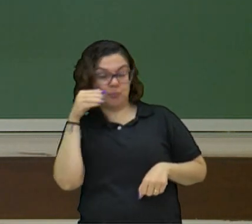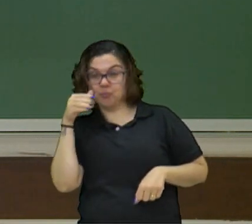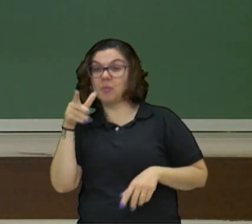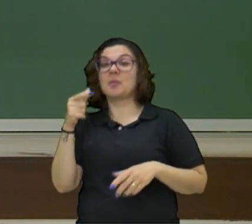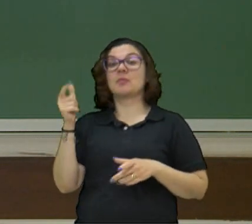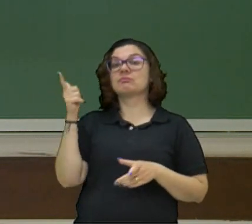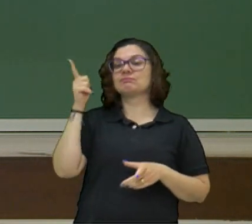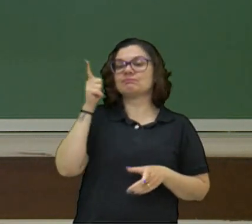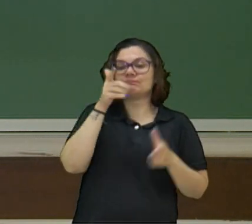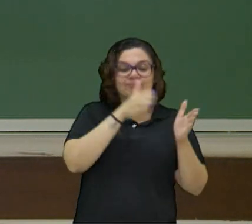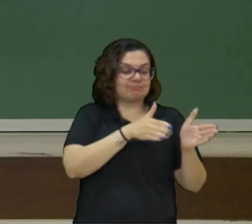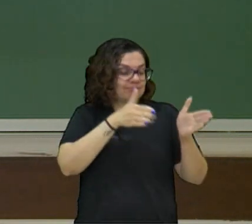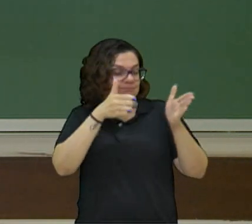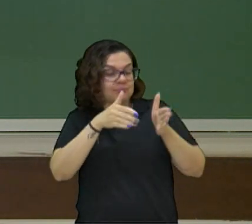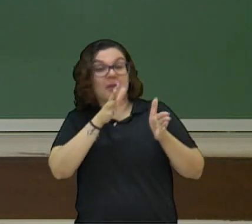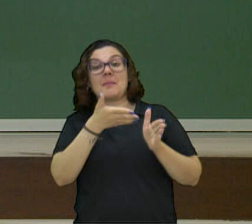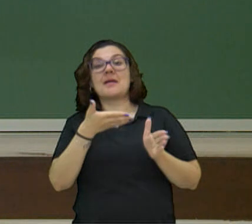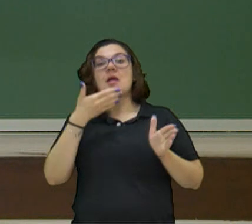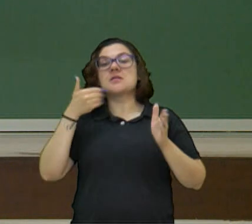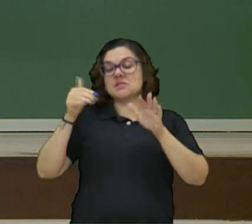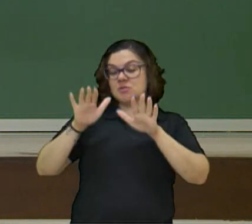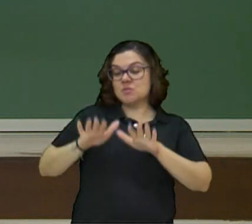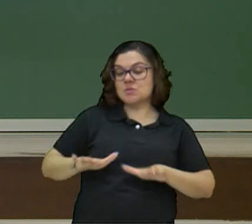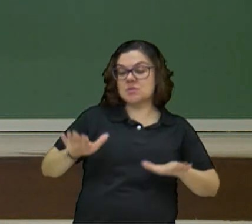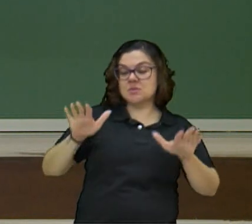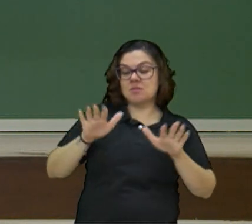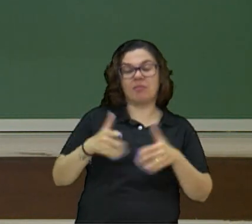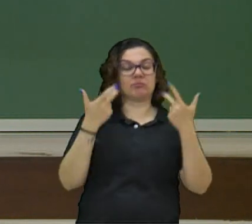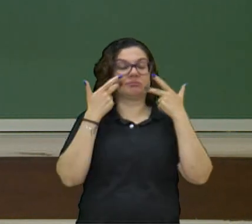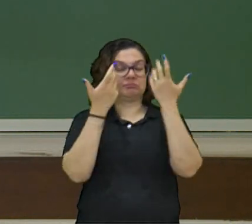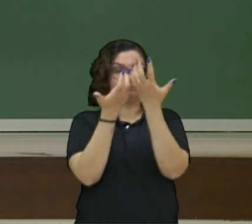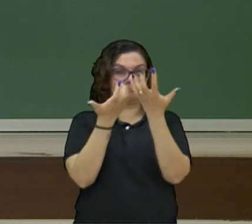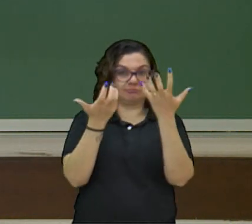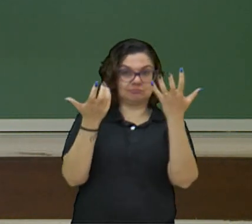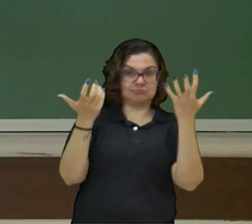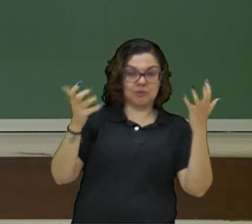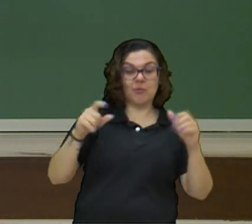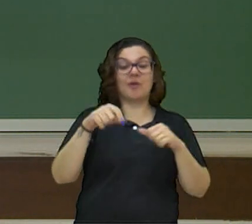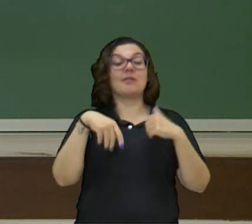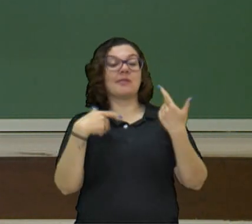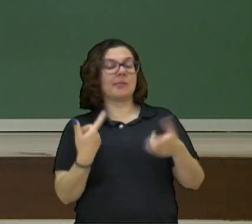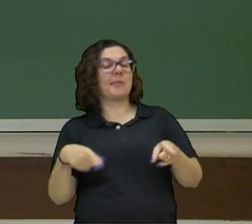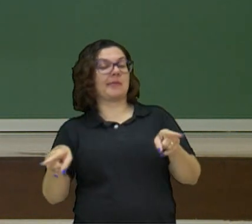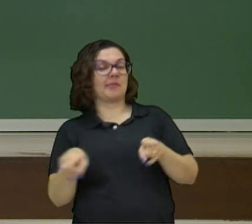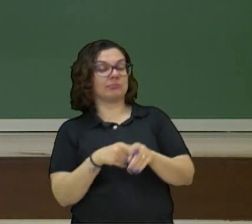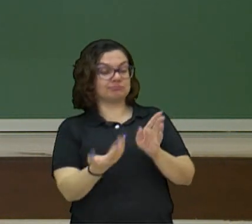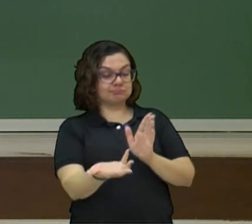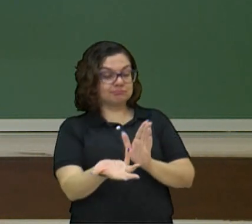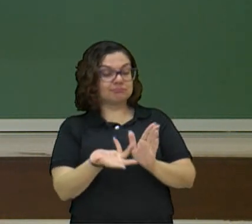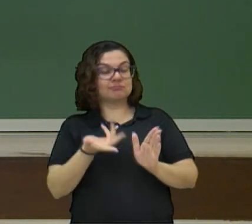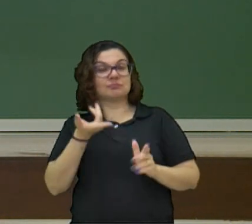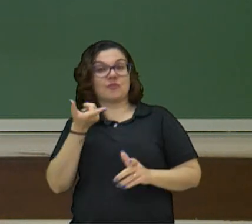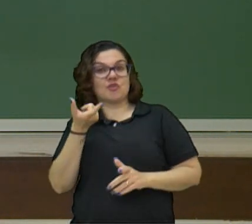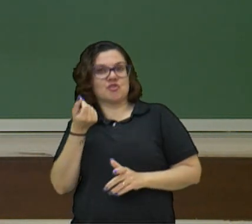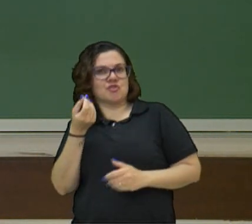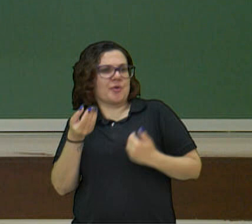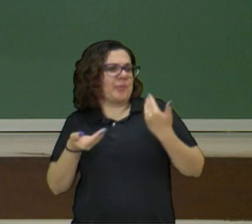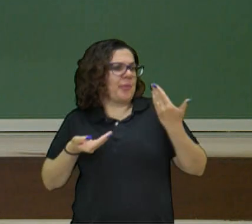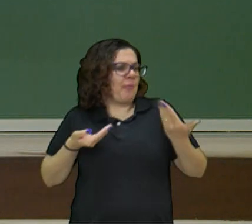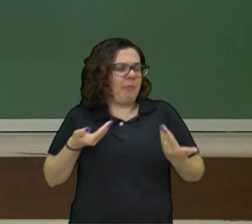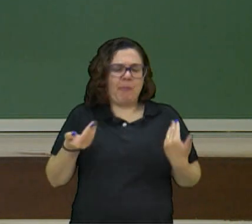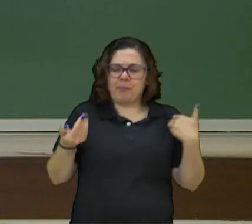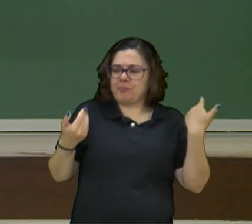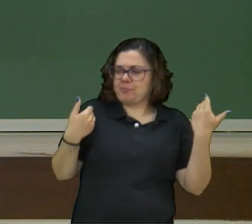né como uma alternativa menos agressiva a natureza e que ainda assim gera economia de que forma o turismo